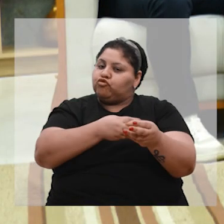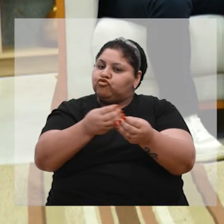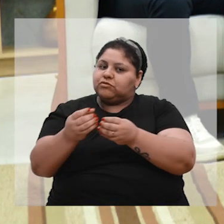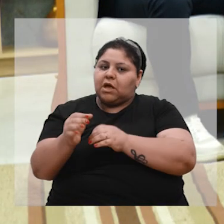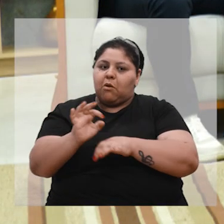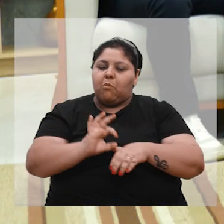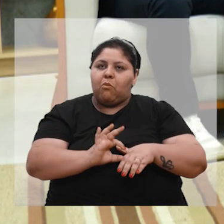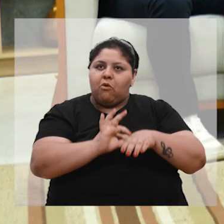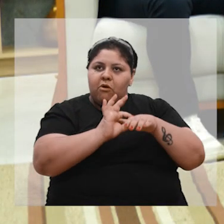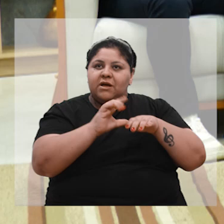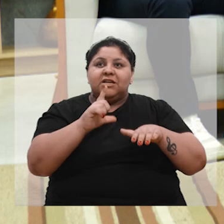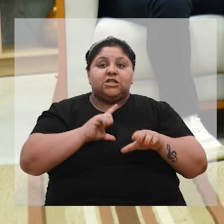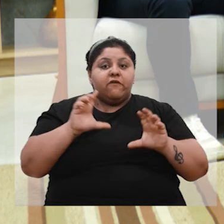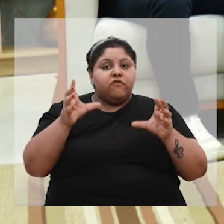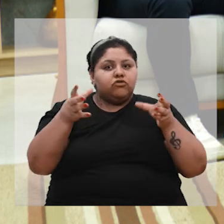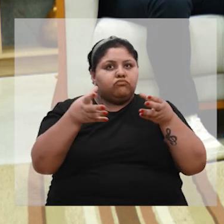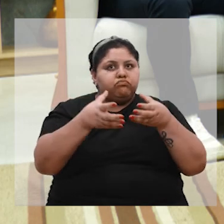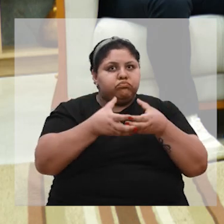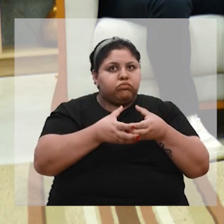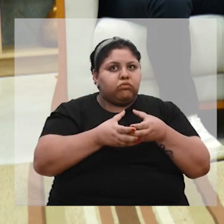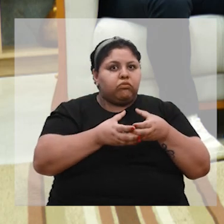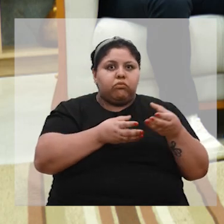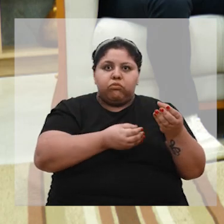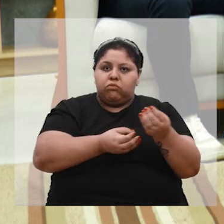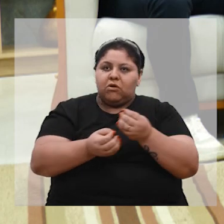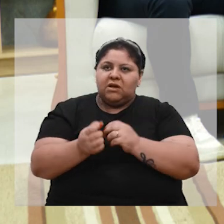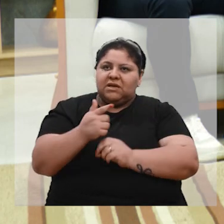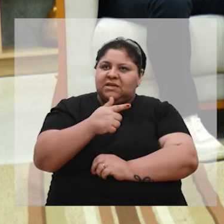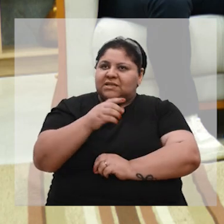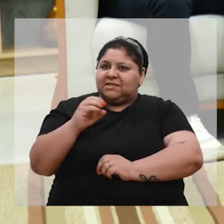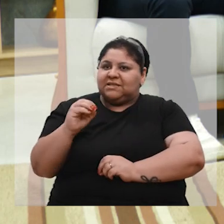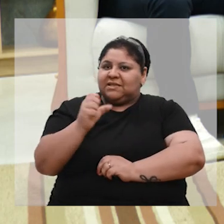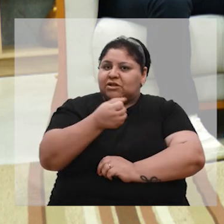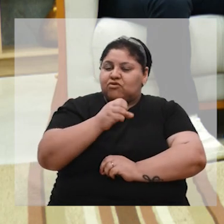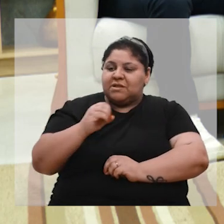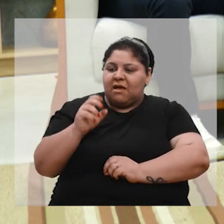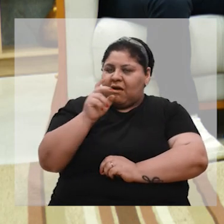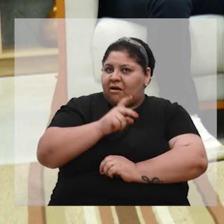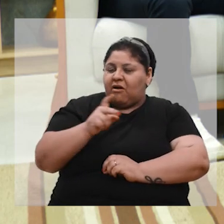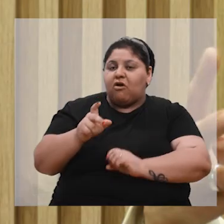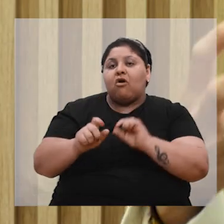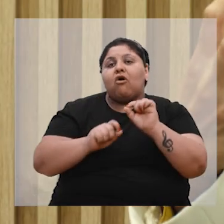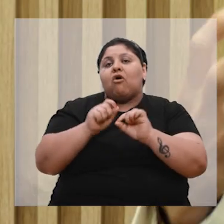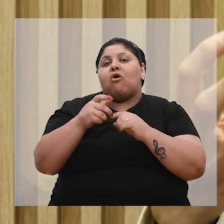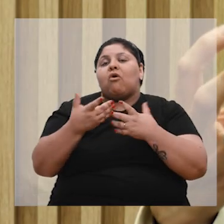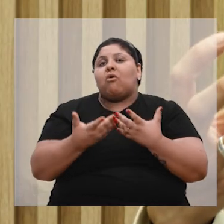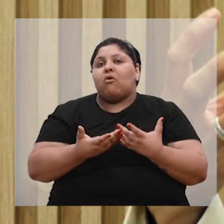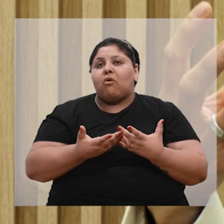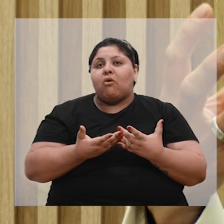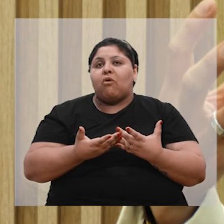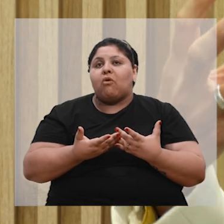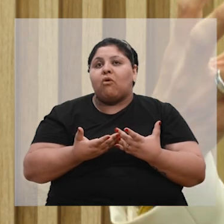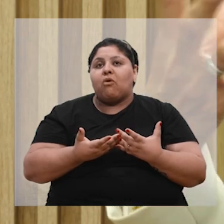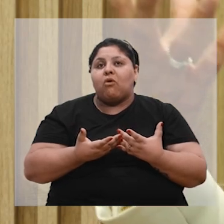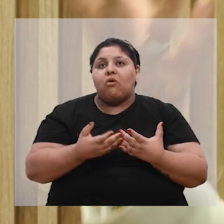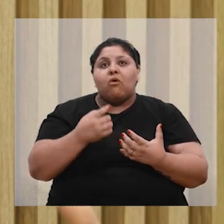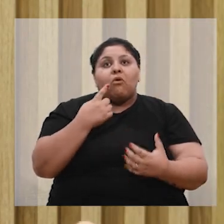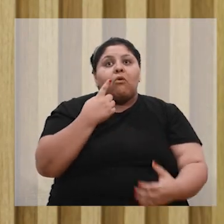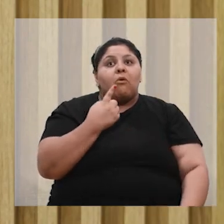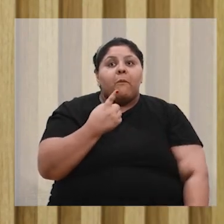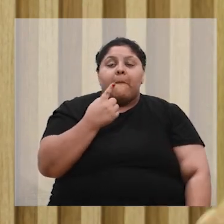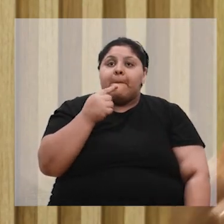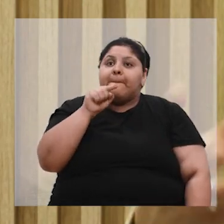na gestão e lidou com times grandes, 70, 80 professores. Quase 1.000 alunos.